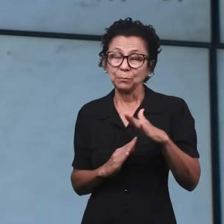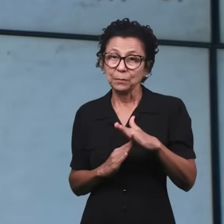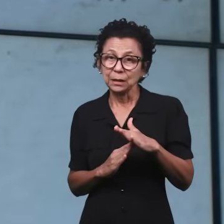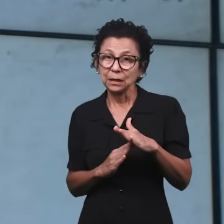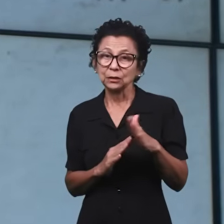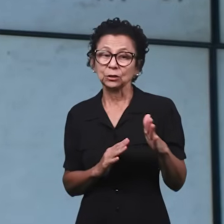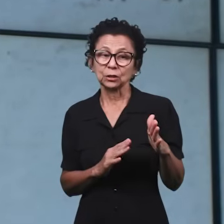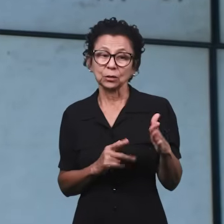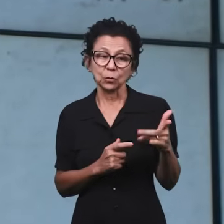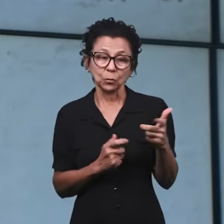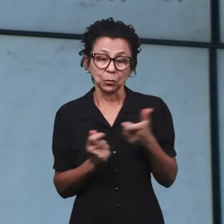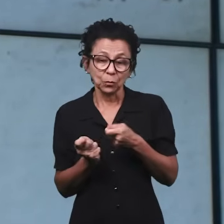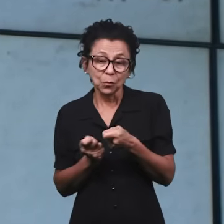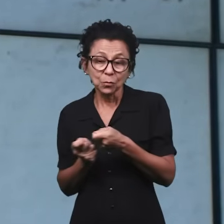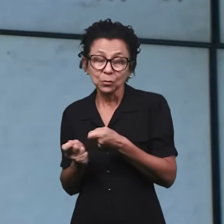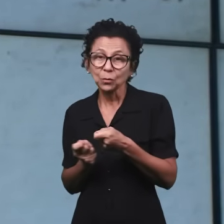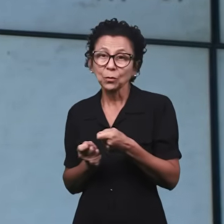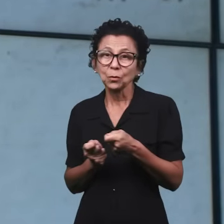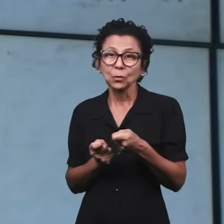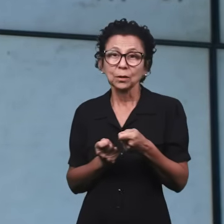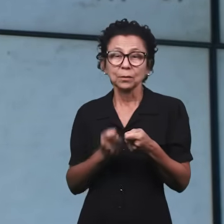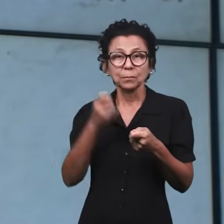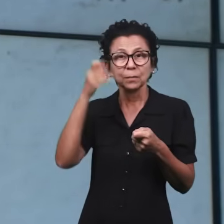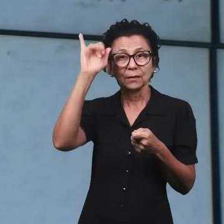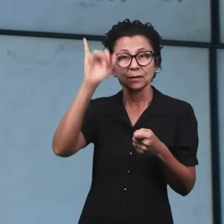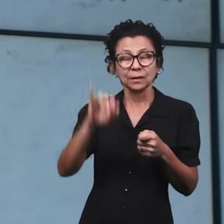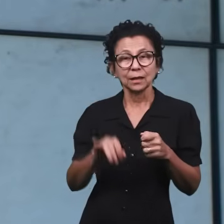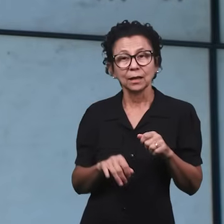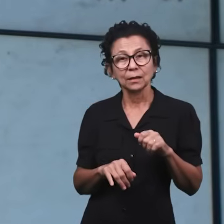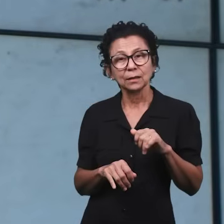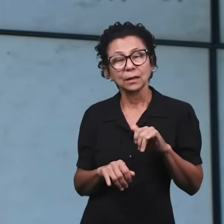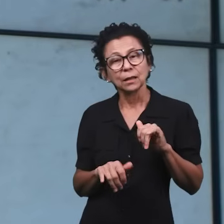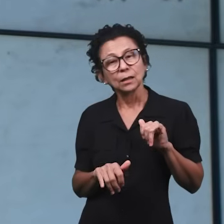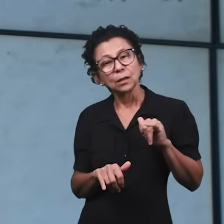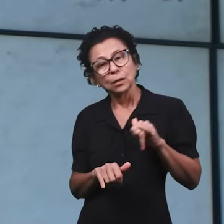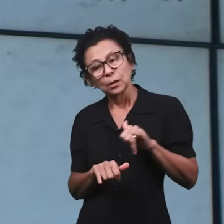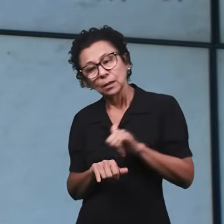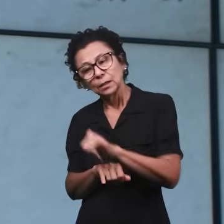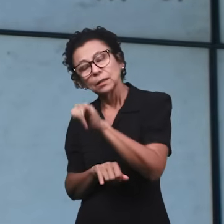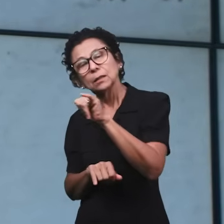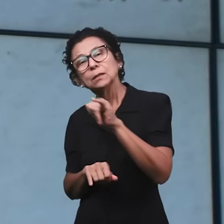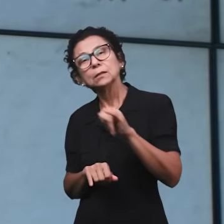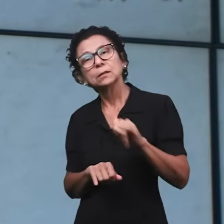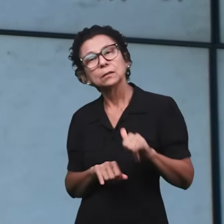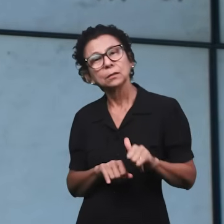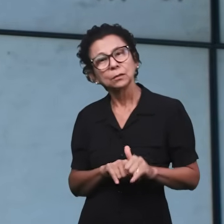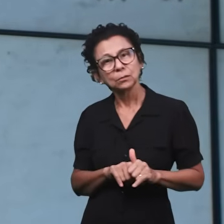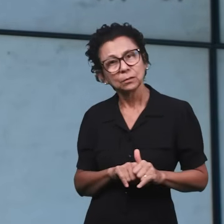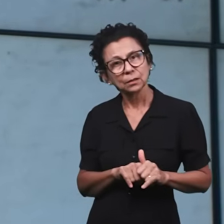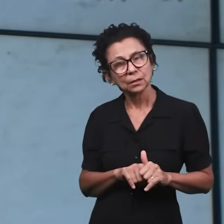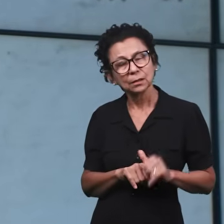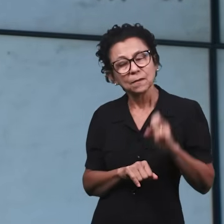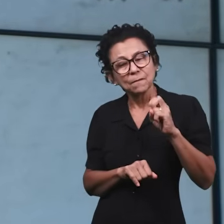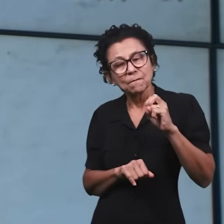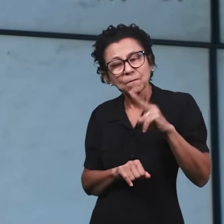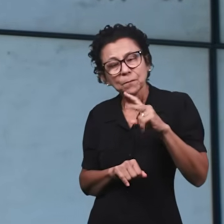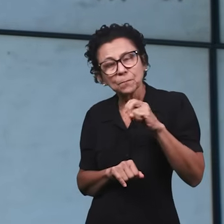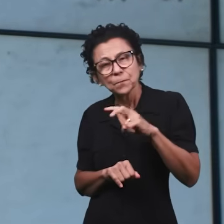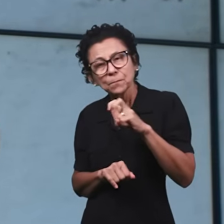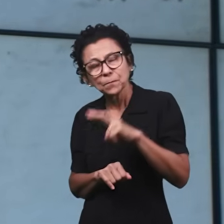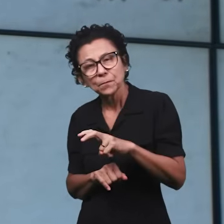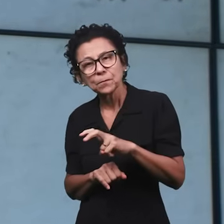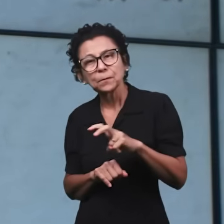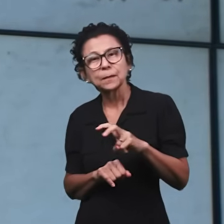limites é preservar os filhos do engano, dos venenos, das feridas que podem ser encontradas aqui, né? Numa